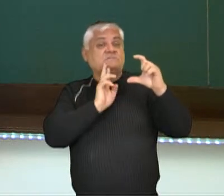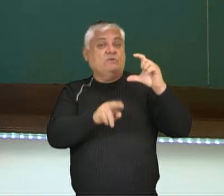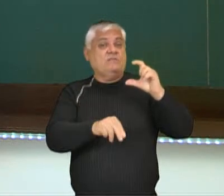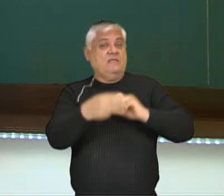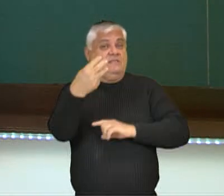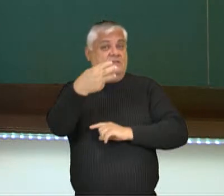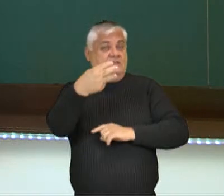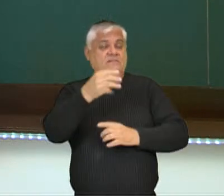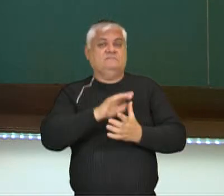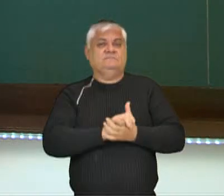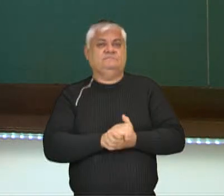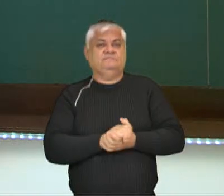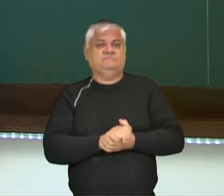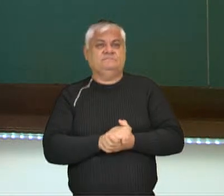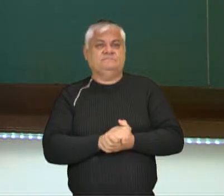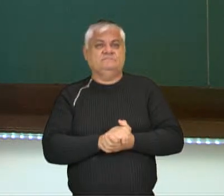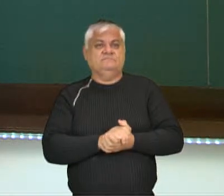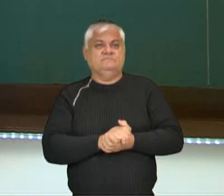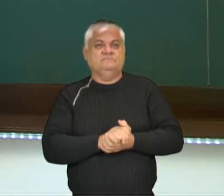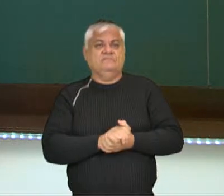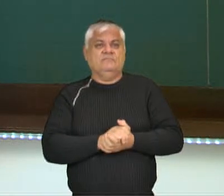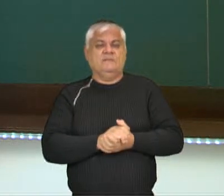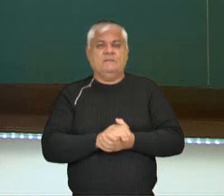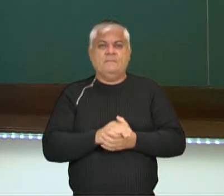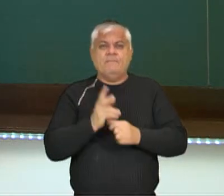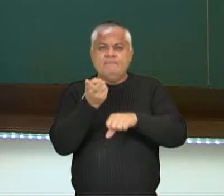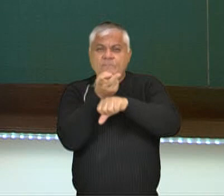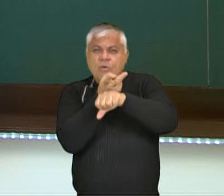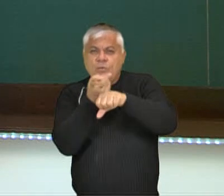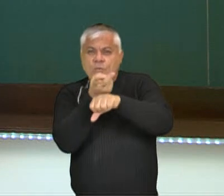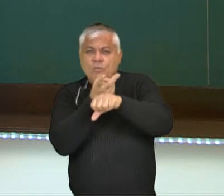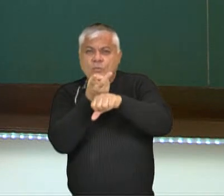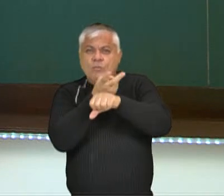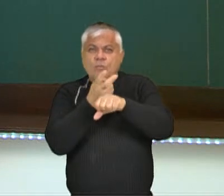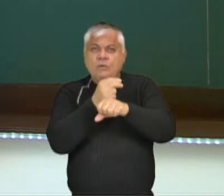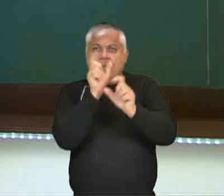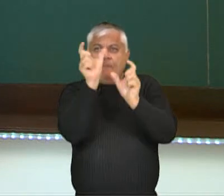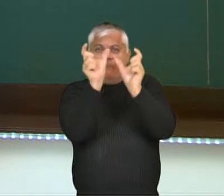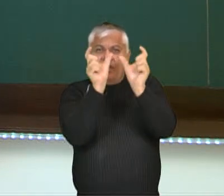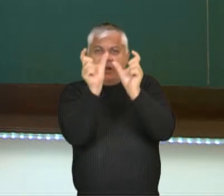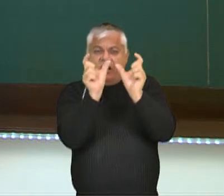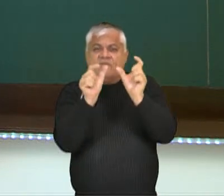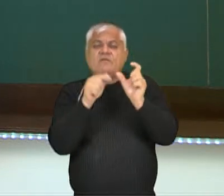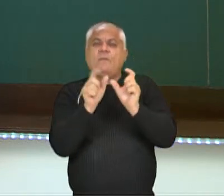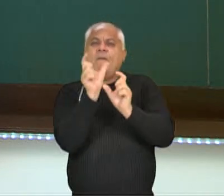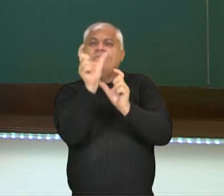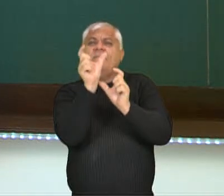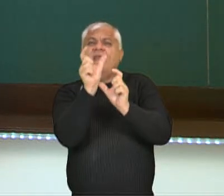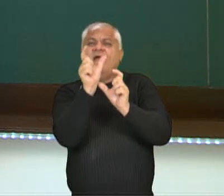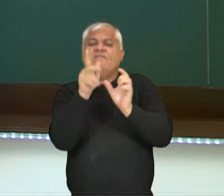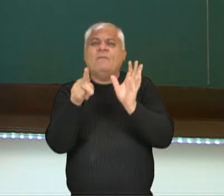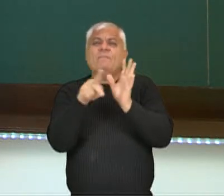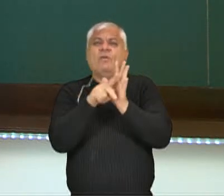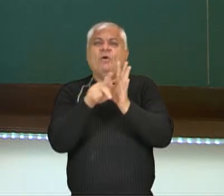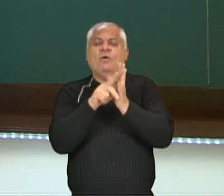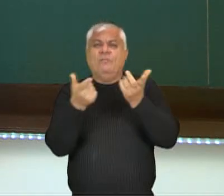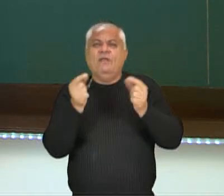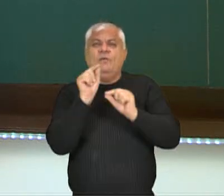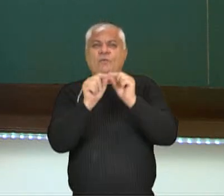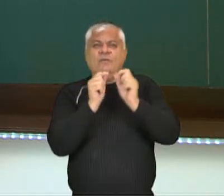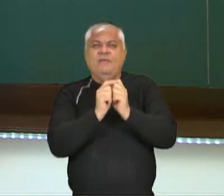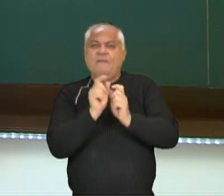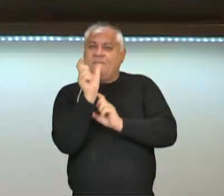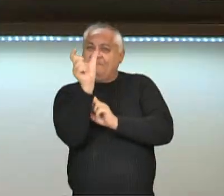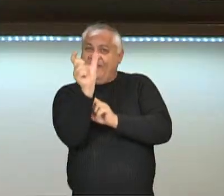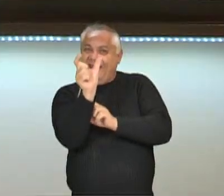número 3. Tente encontrar dentro desse trecho uma collocation e escreva ela abaixo. Então,